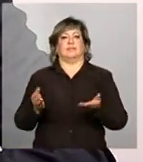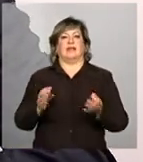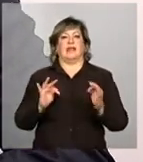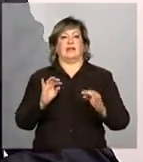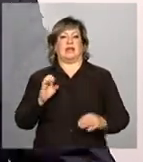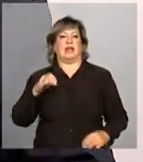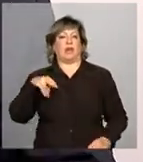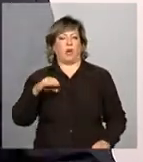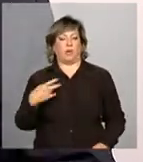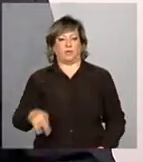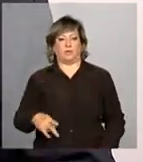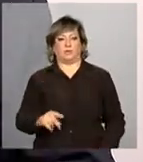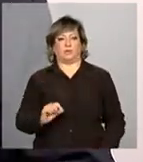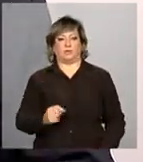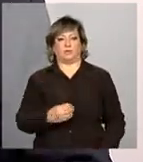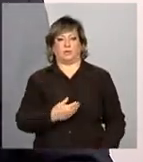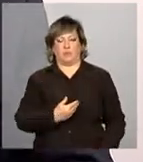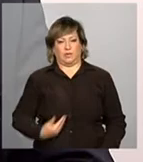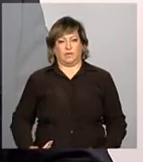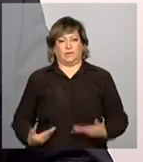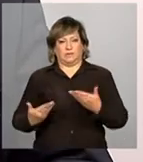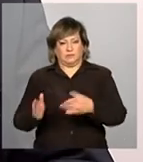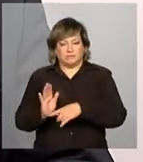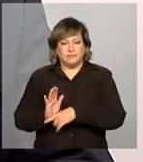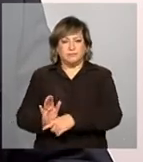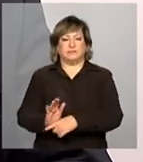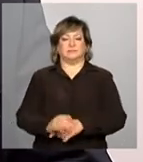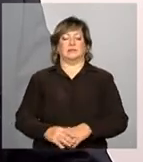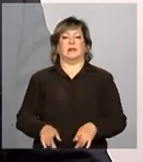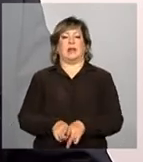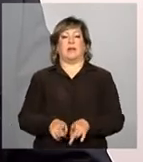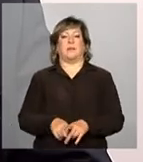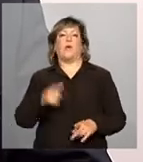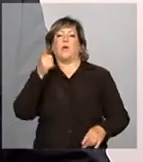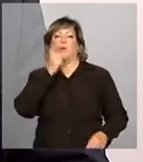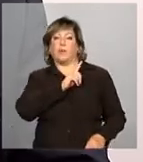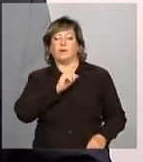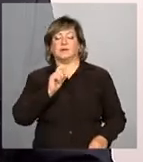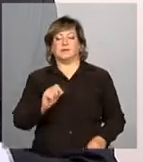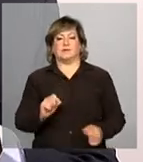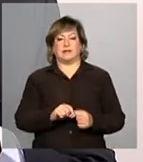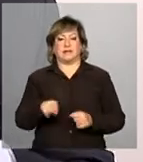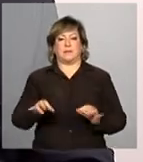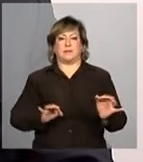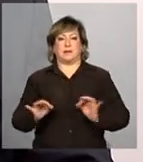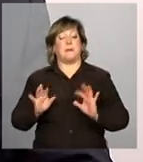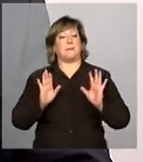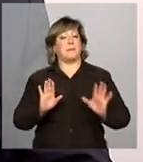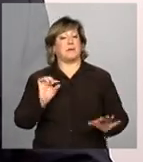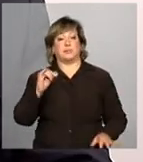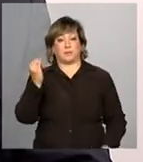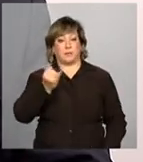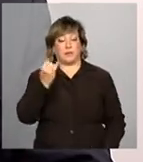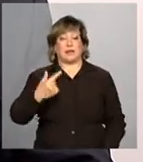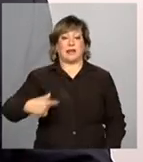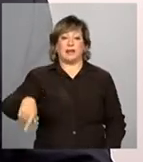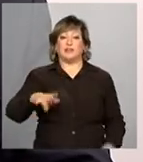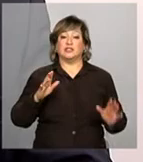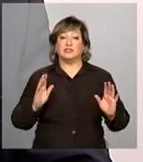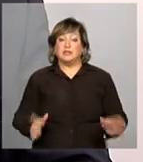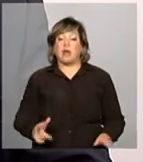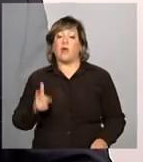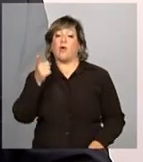técnico do Estado né Será que eles consigam obter esse planejamento Mas o importante é que ele já começa a